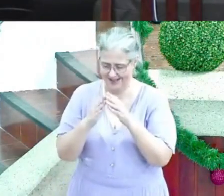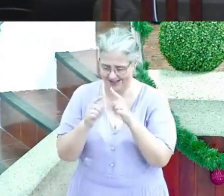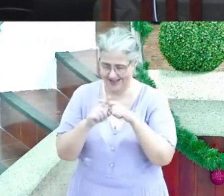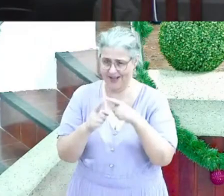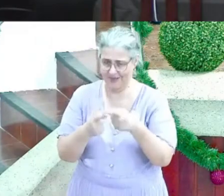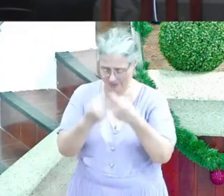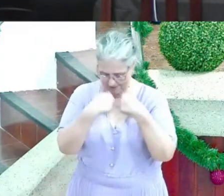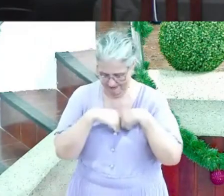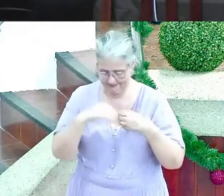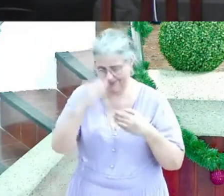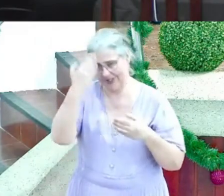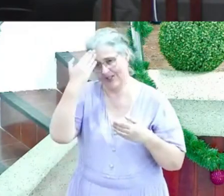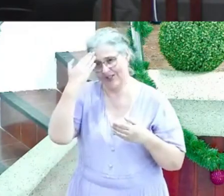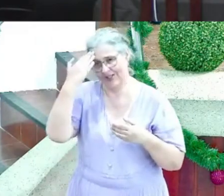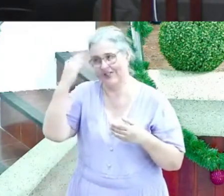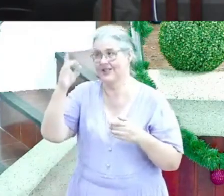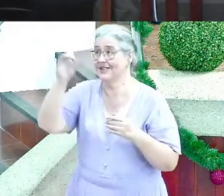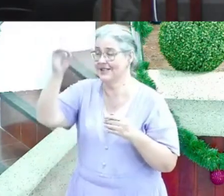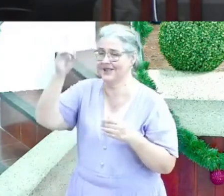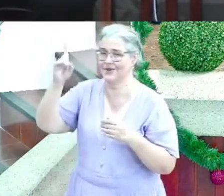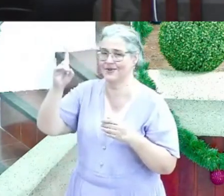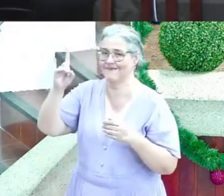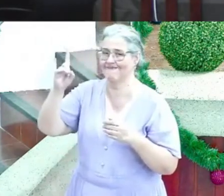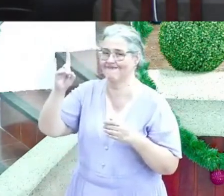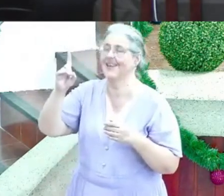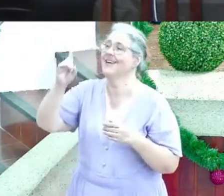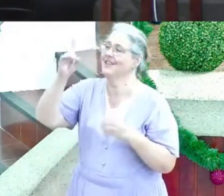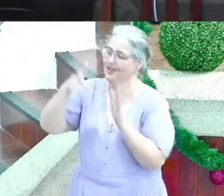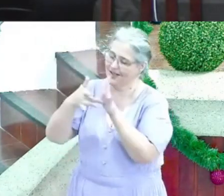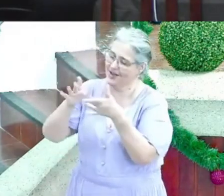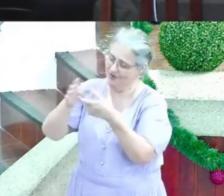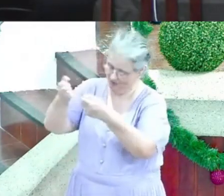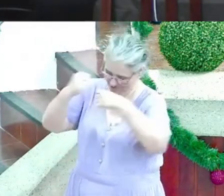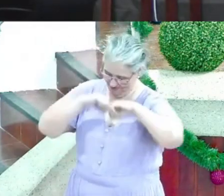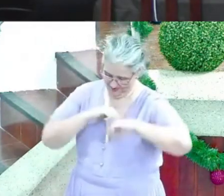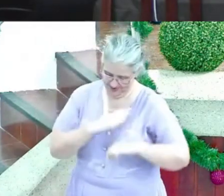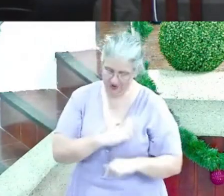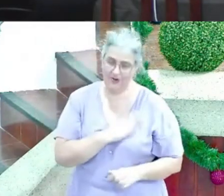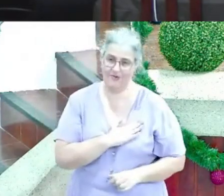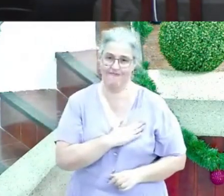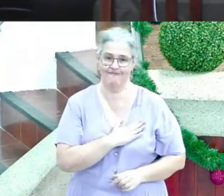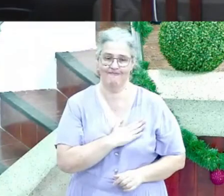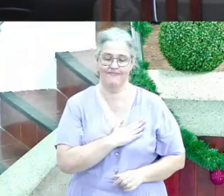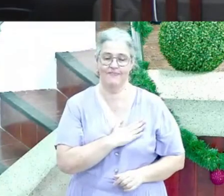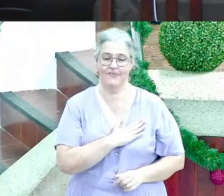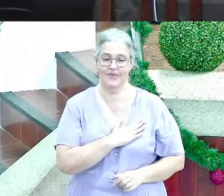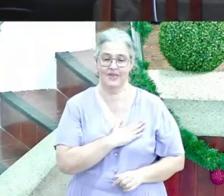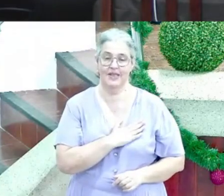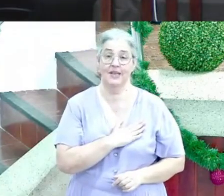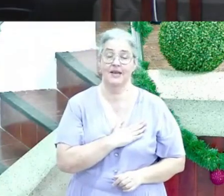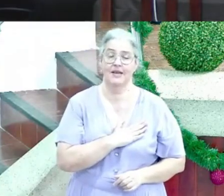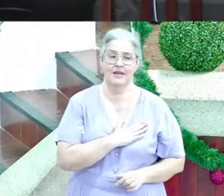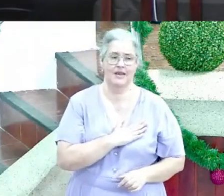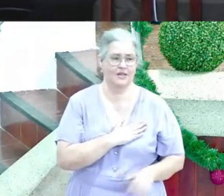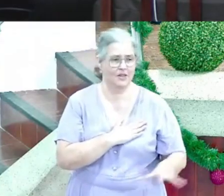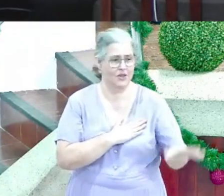Deus conosco, habitando dentro de nós. a habitação do